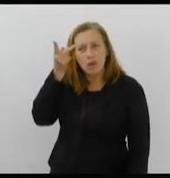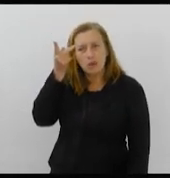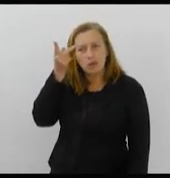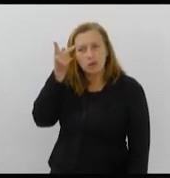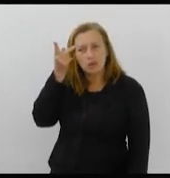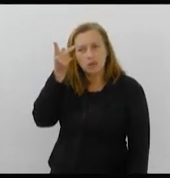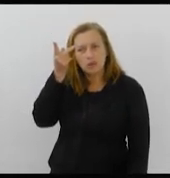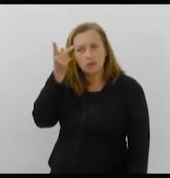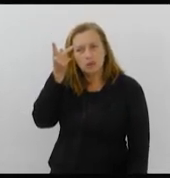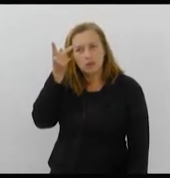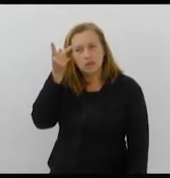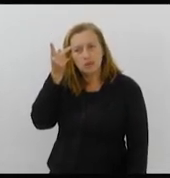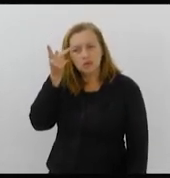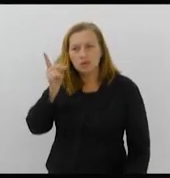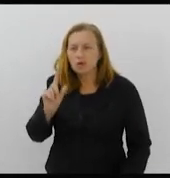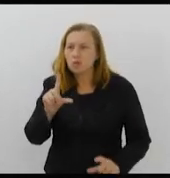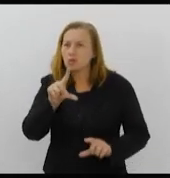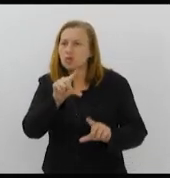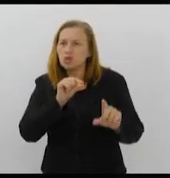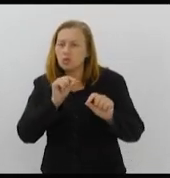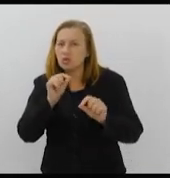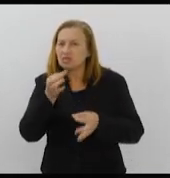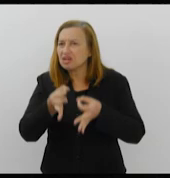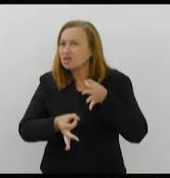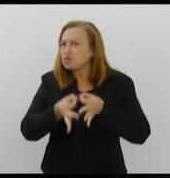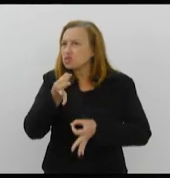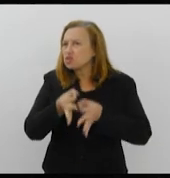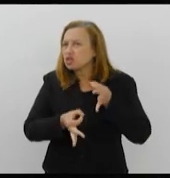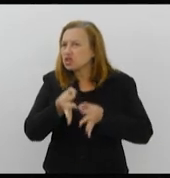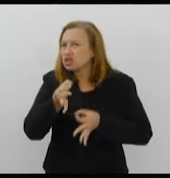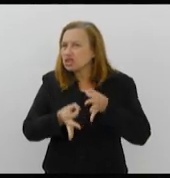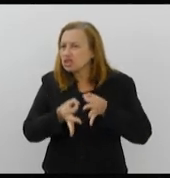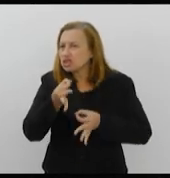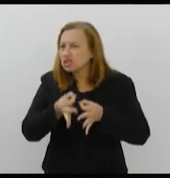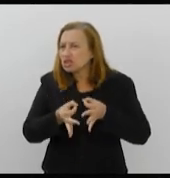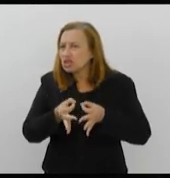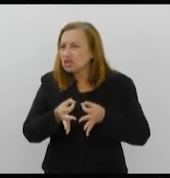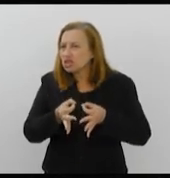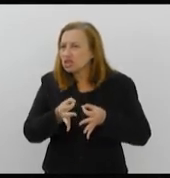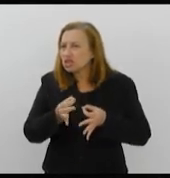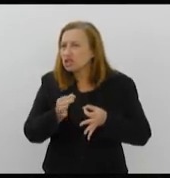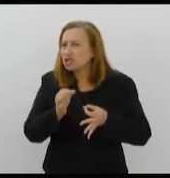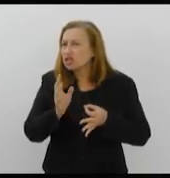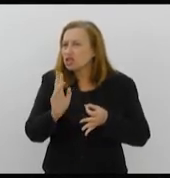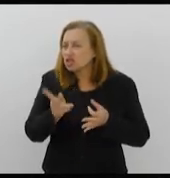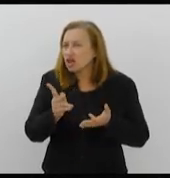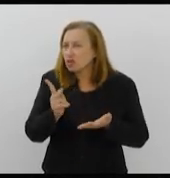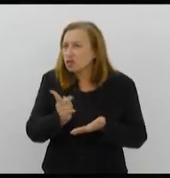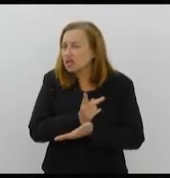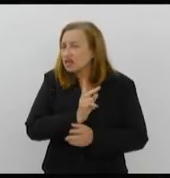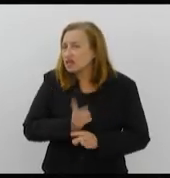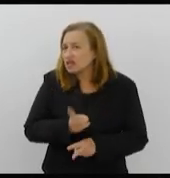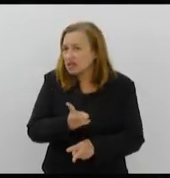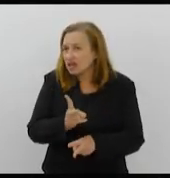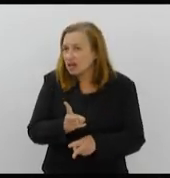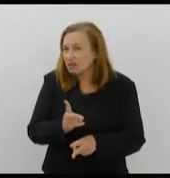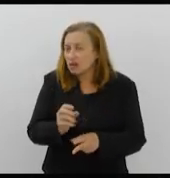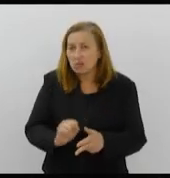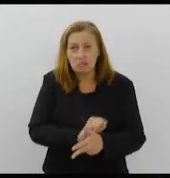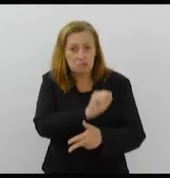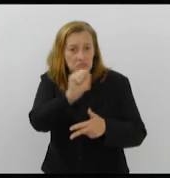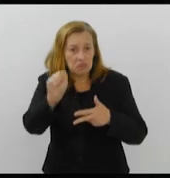por uma decisão monocrática da Justiça, o que isso já se torna recorrente, e o Poder